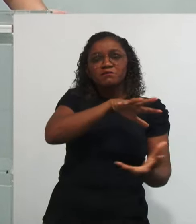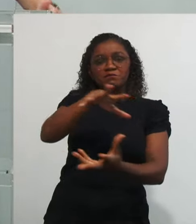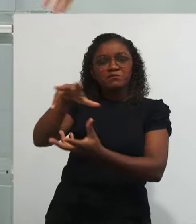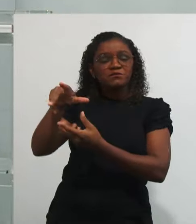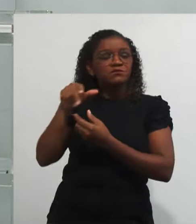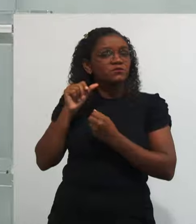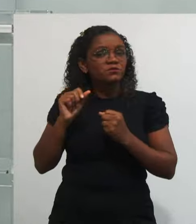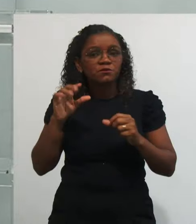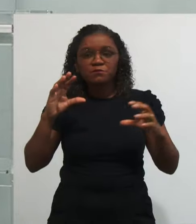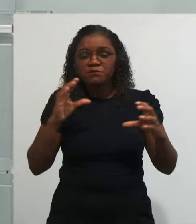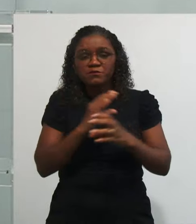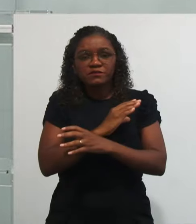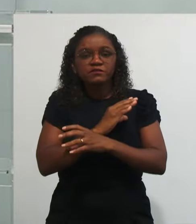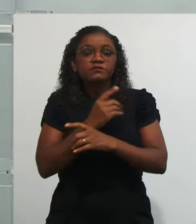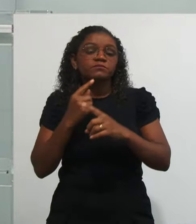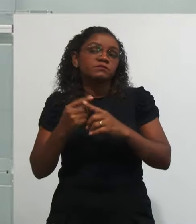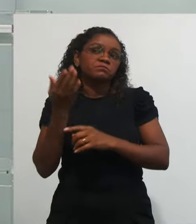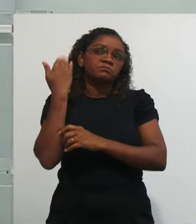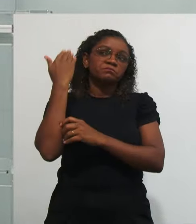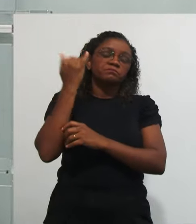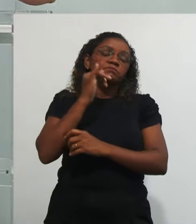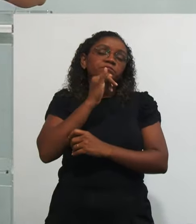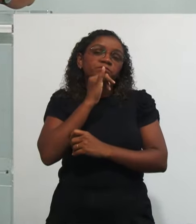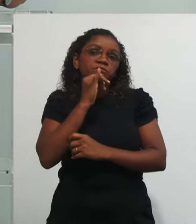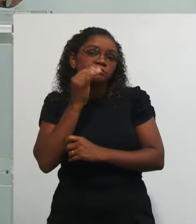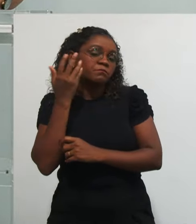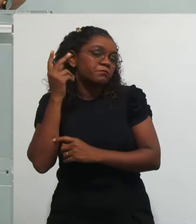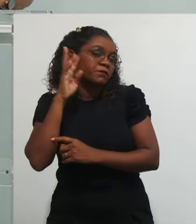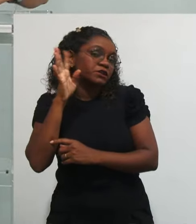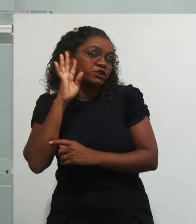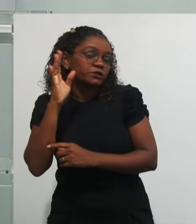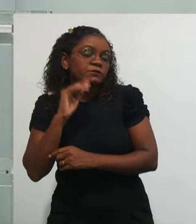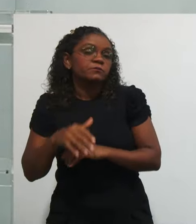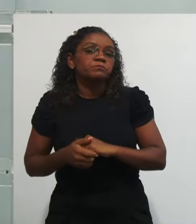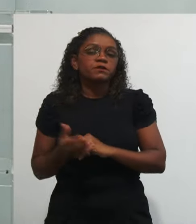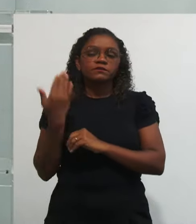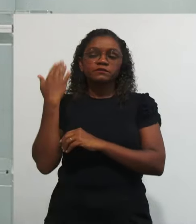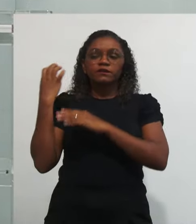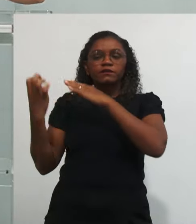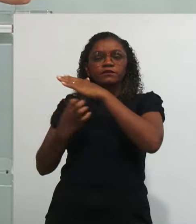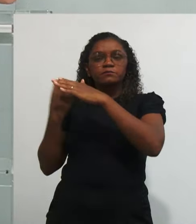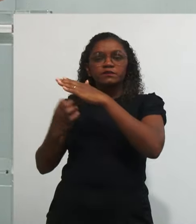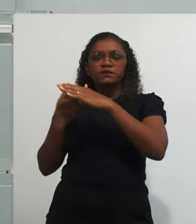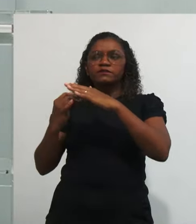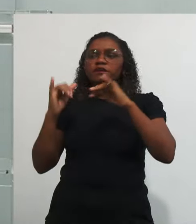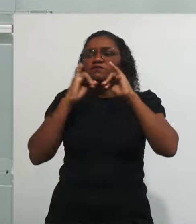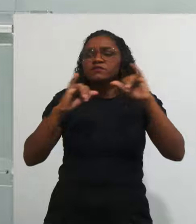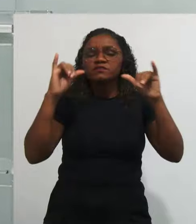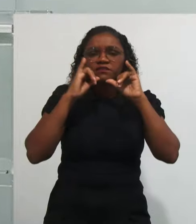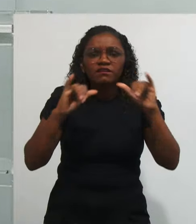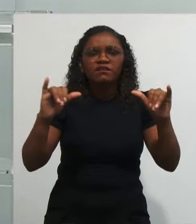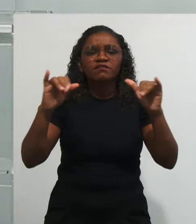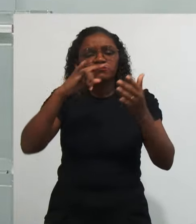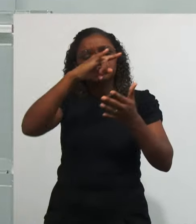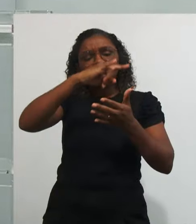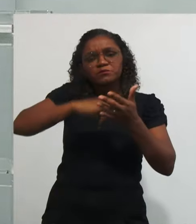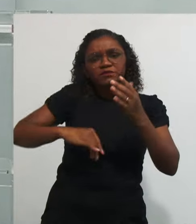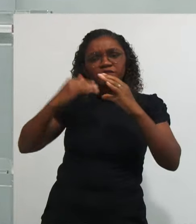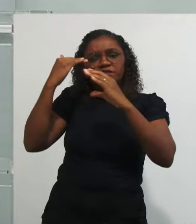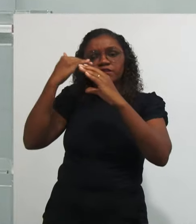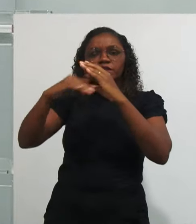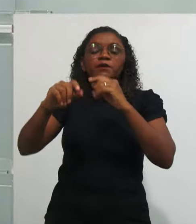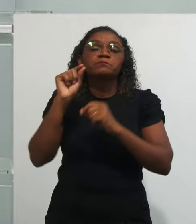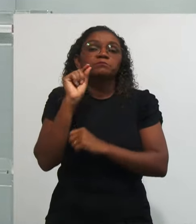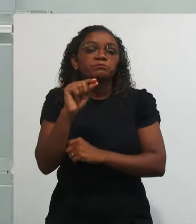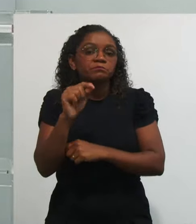que antes uma empresa para enviar um comunicado um documento uma mensagem tinha que mandar alguém essa pessoa